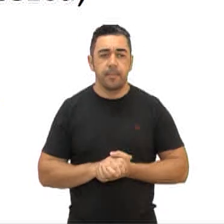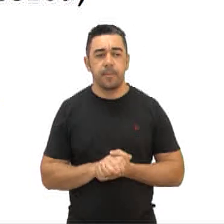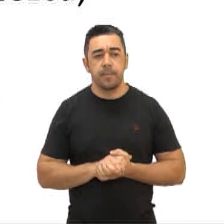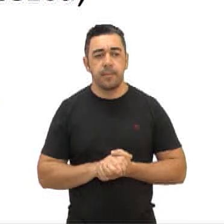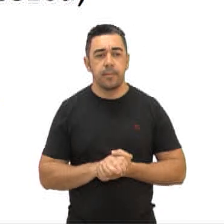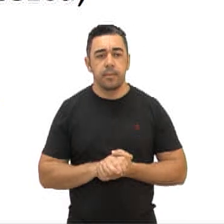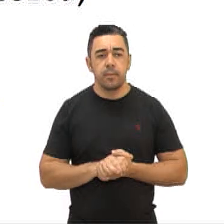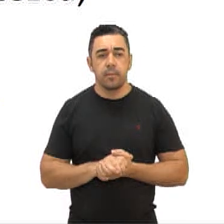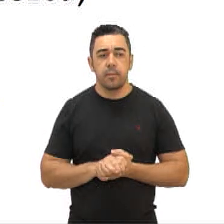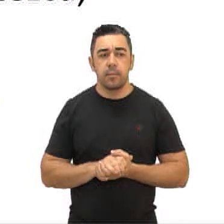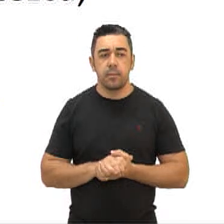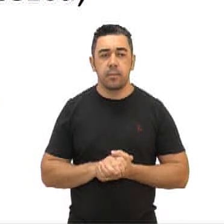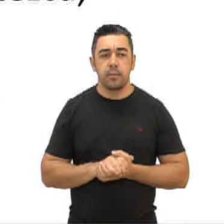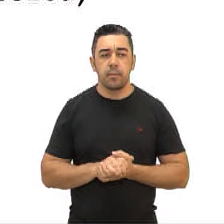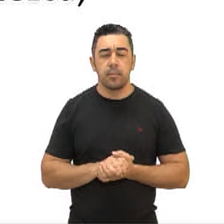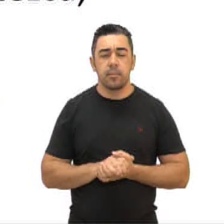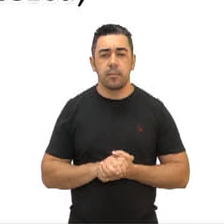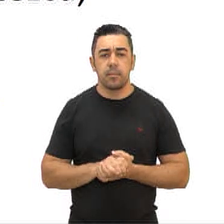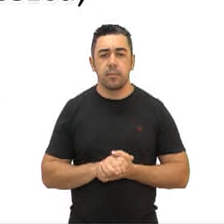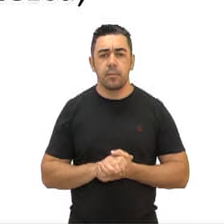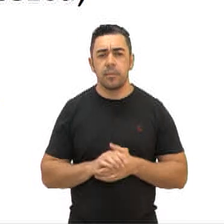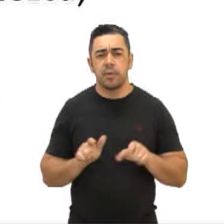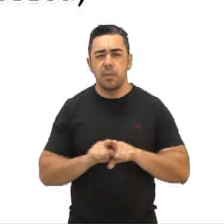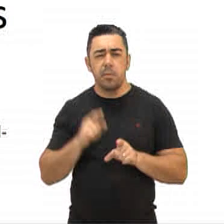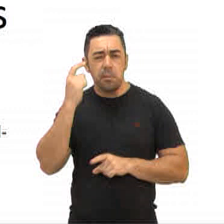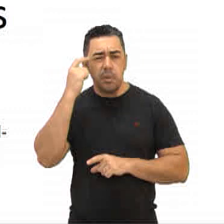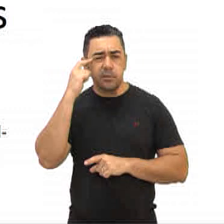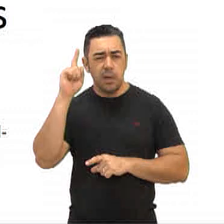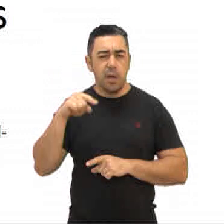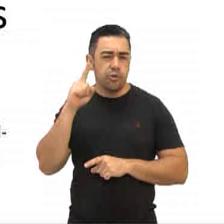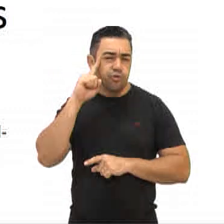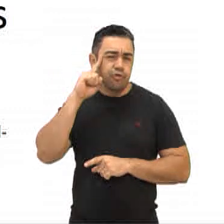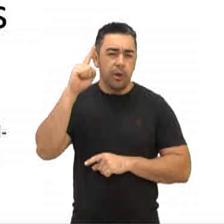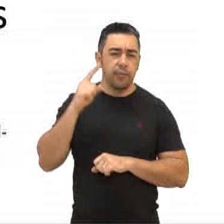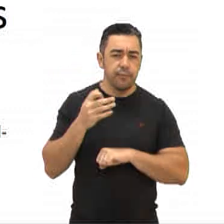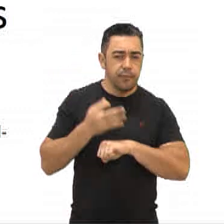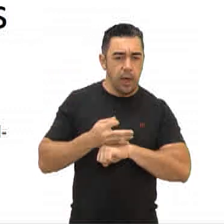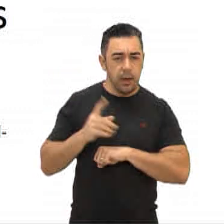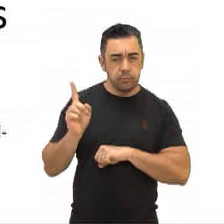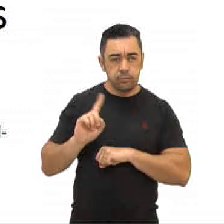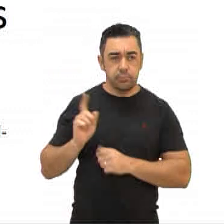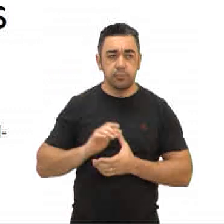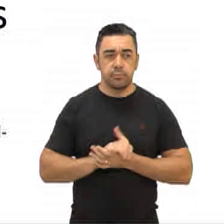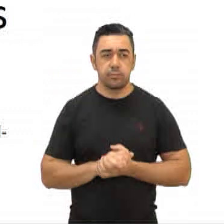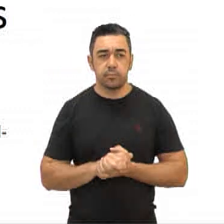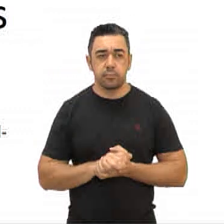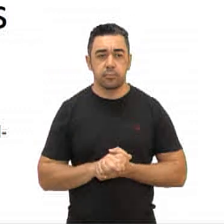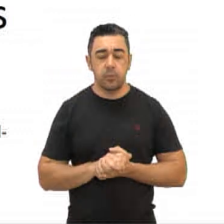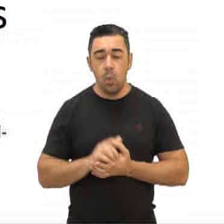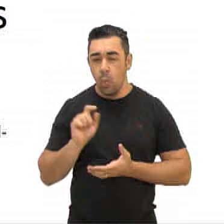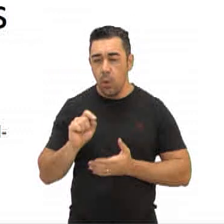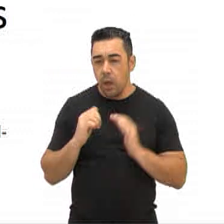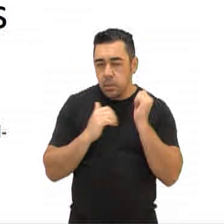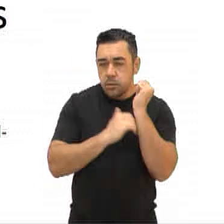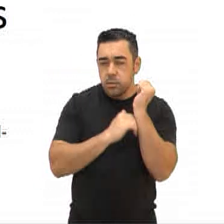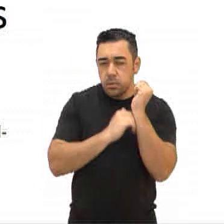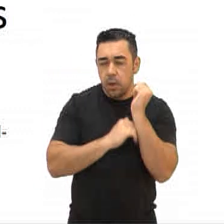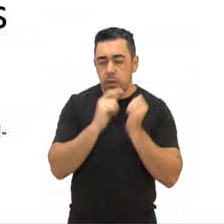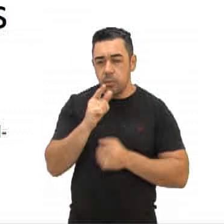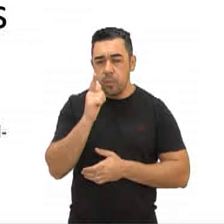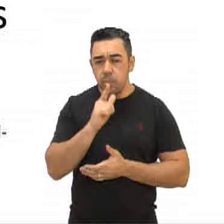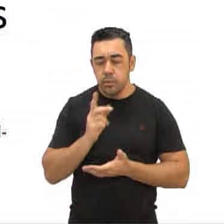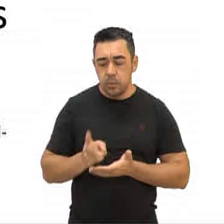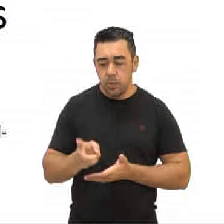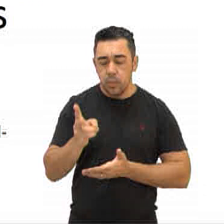muito menos pensar que estes dias são de vacaciones, são de férias. La clave, a chave, o segredo para seguir